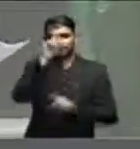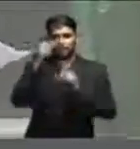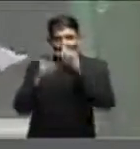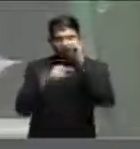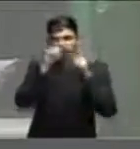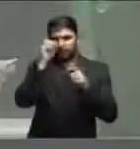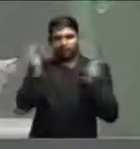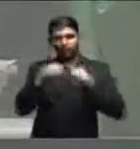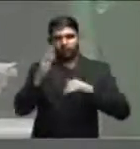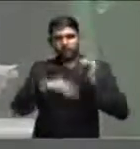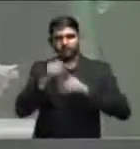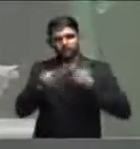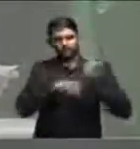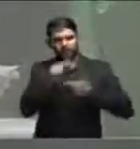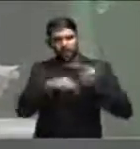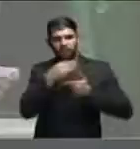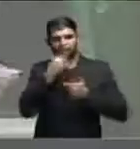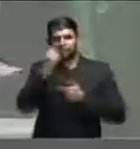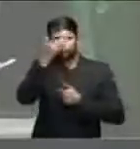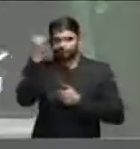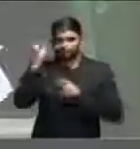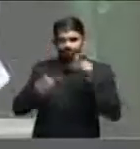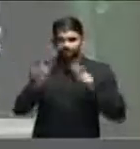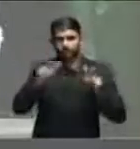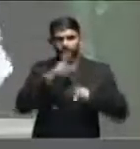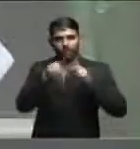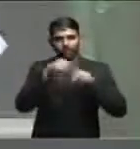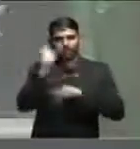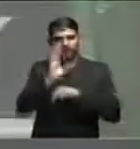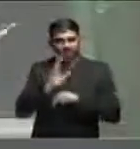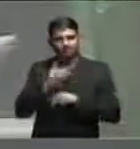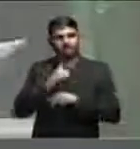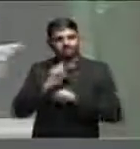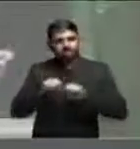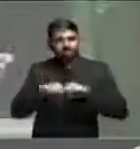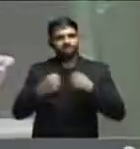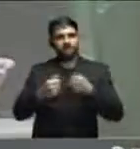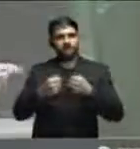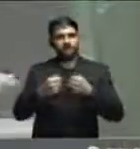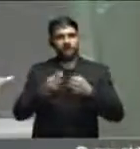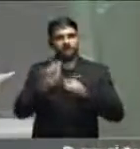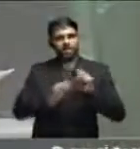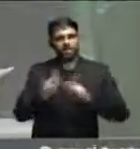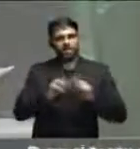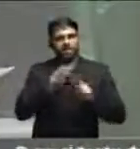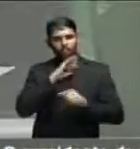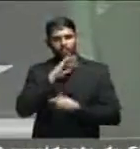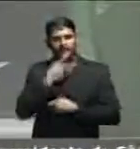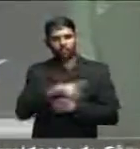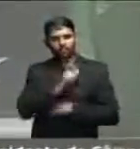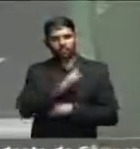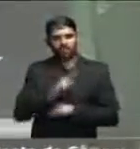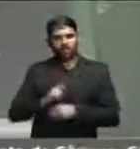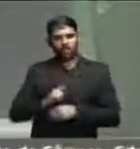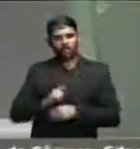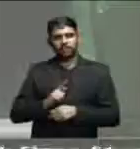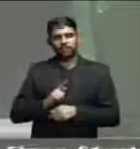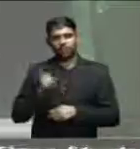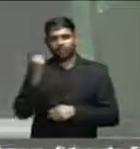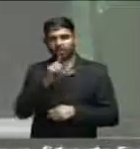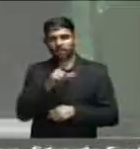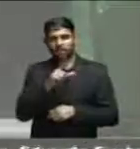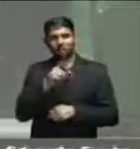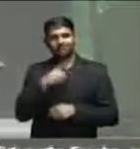e a capacidade de trabalho dos brasileiros. A gestão desastrosa deste governo